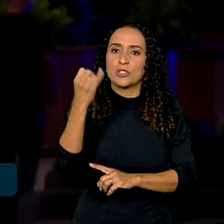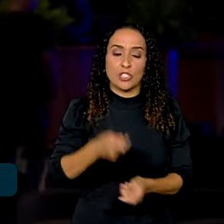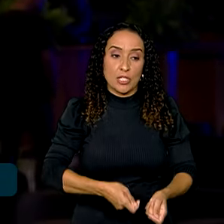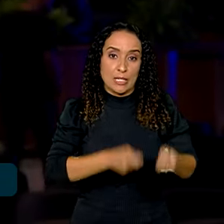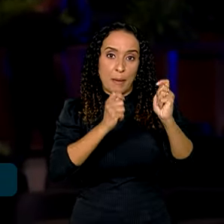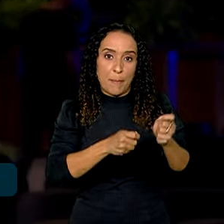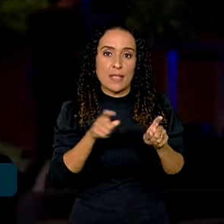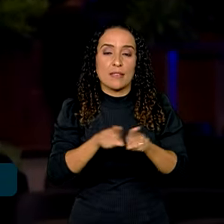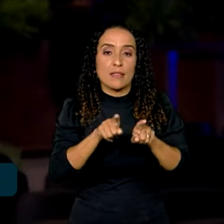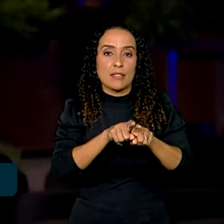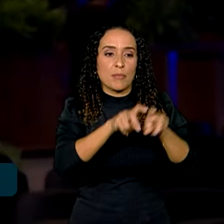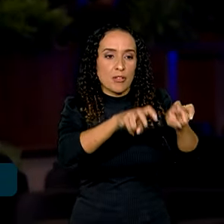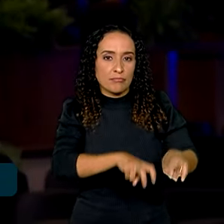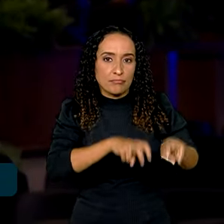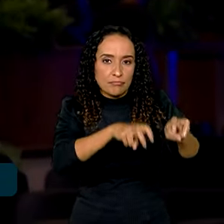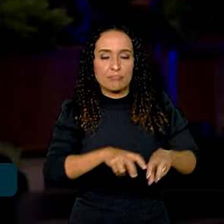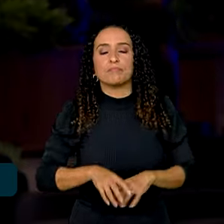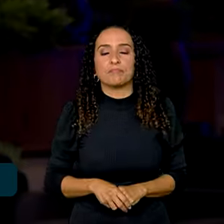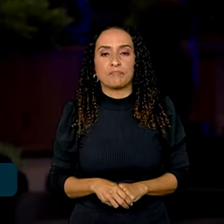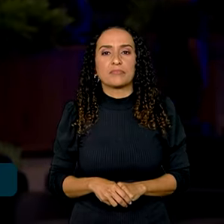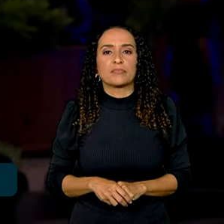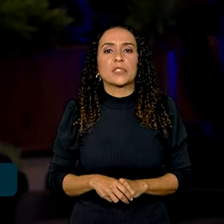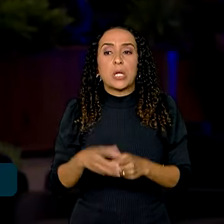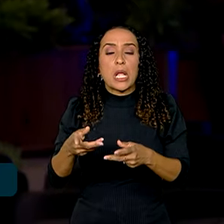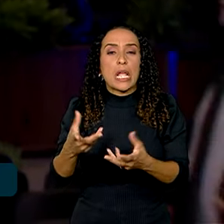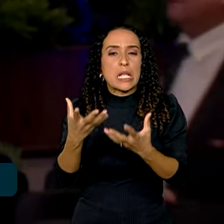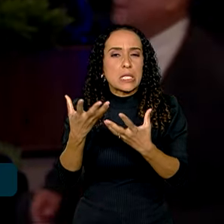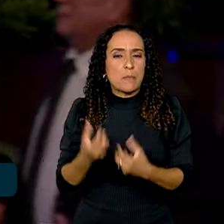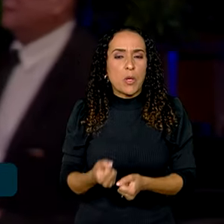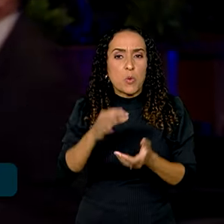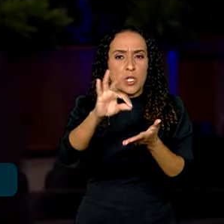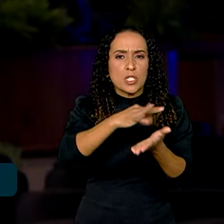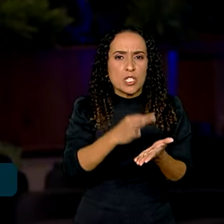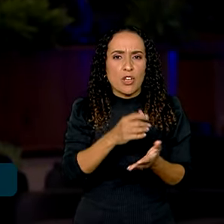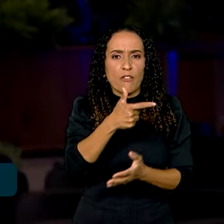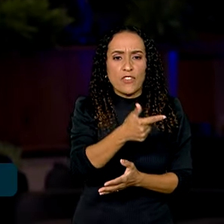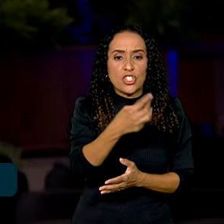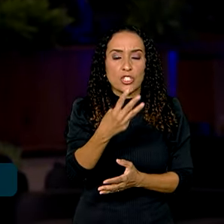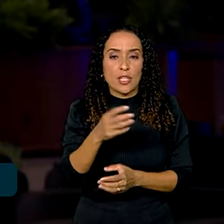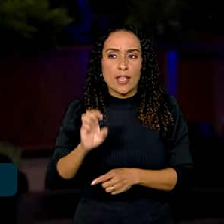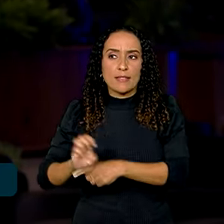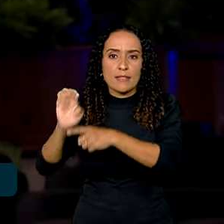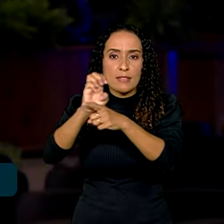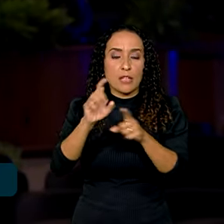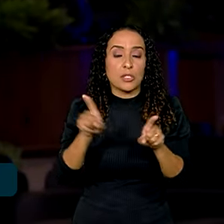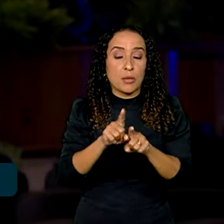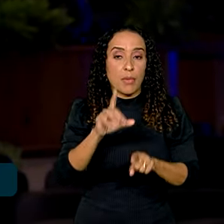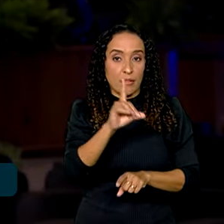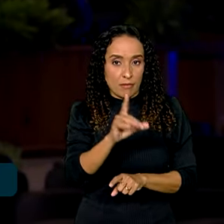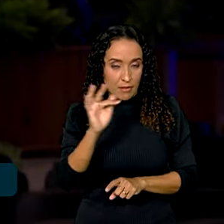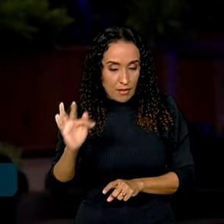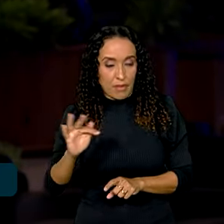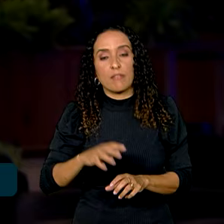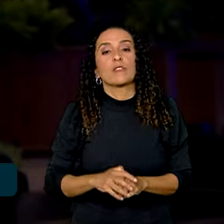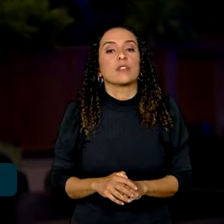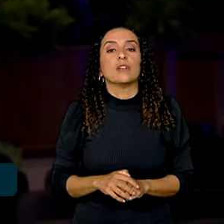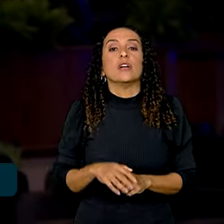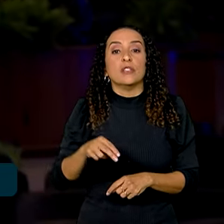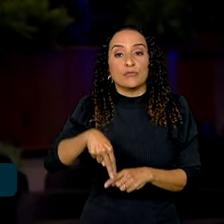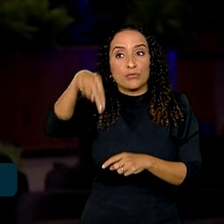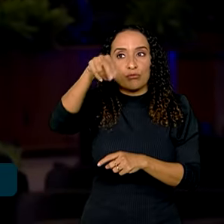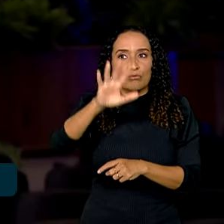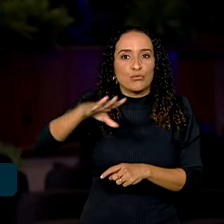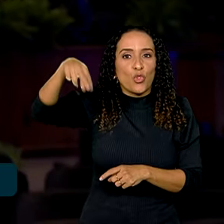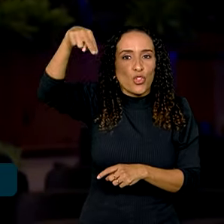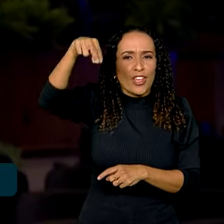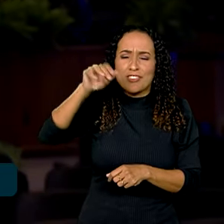pesca e na aquicultura. Foram recebidas inscrições de 23 estados, além do Distrito Federal. E a região Nordeste foi